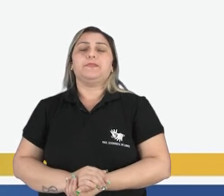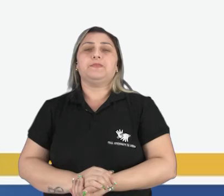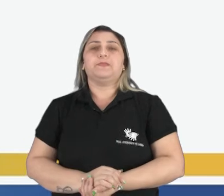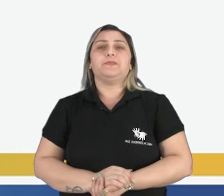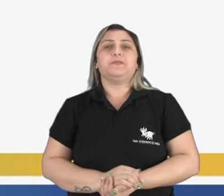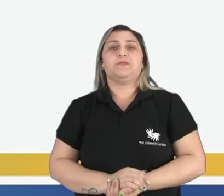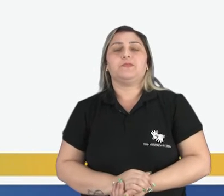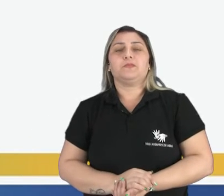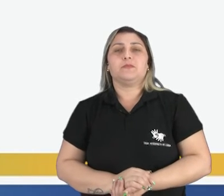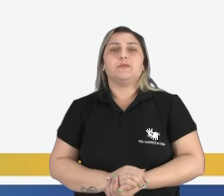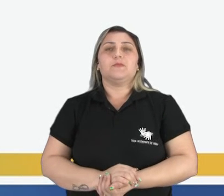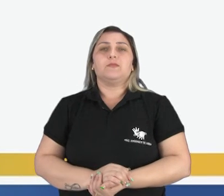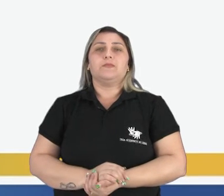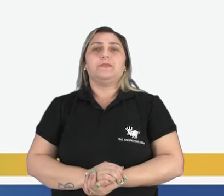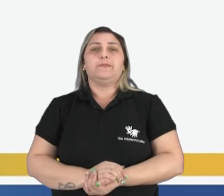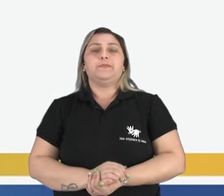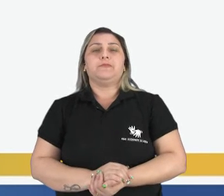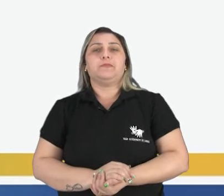Então,